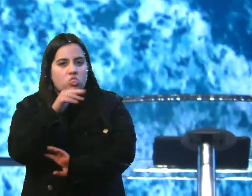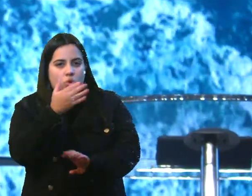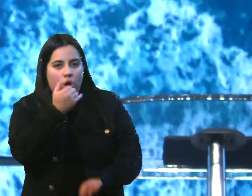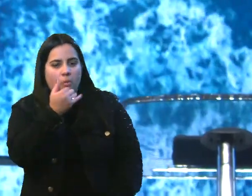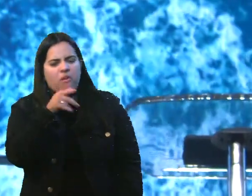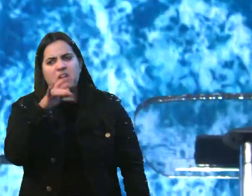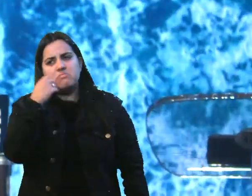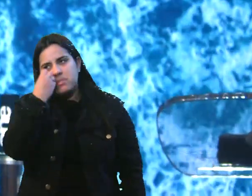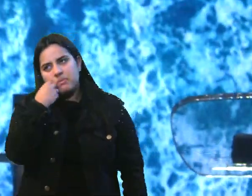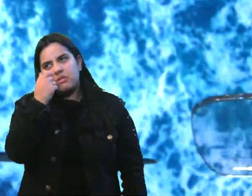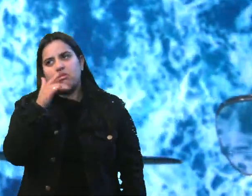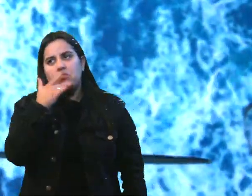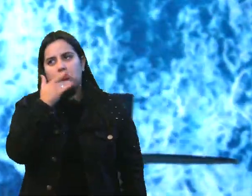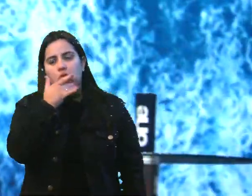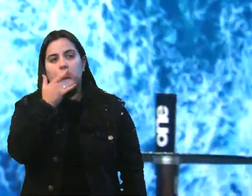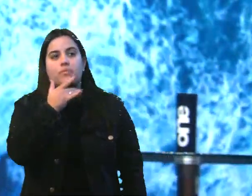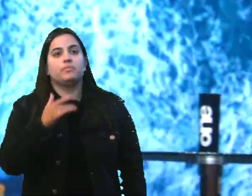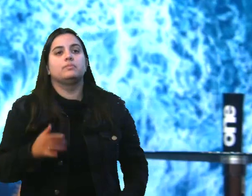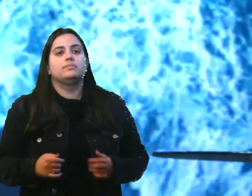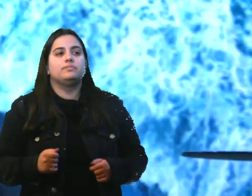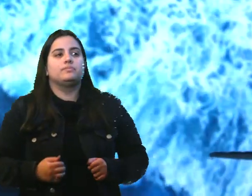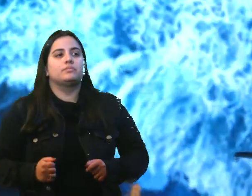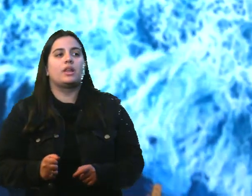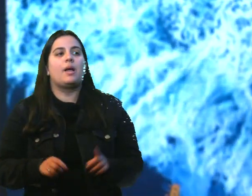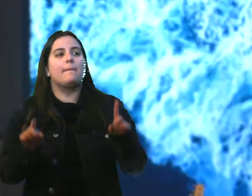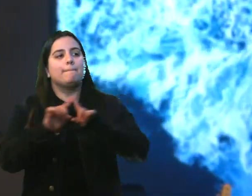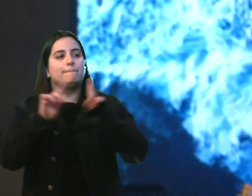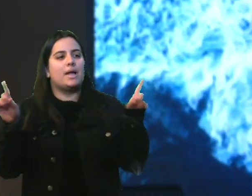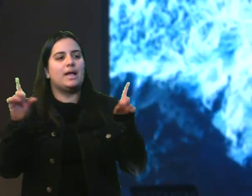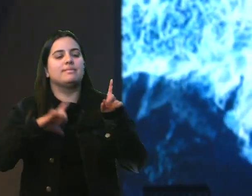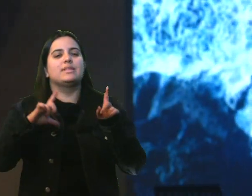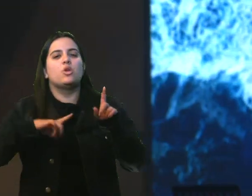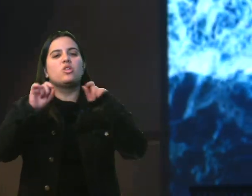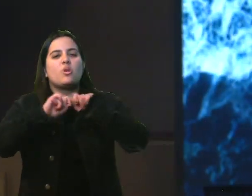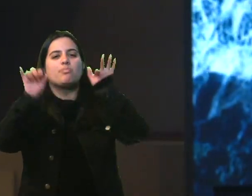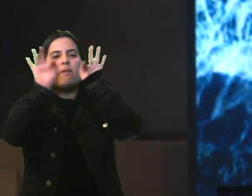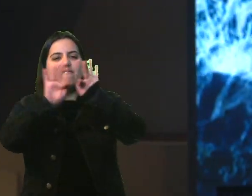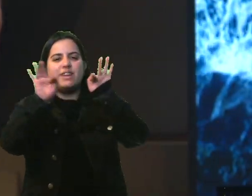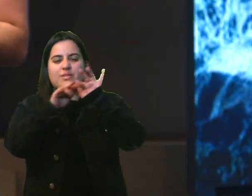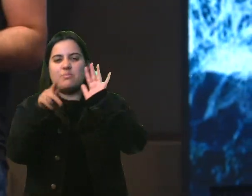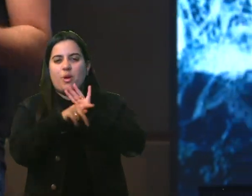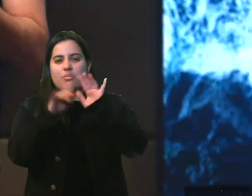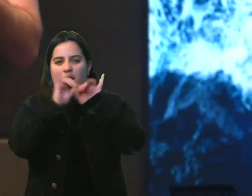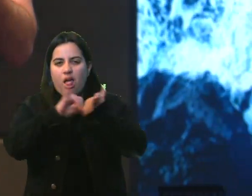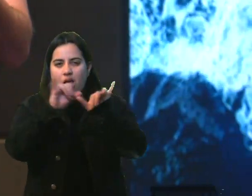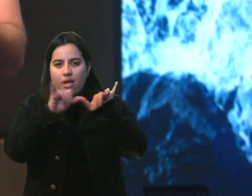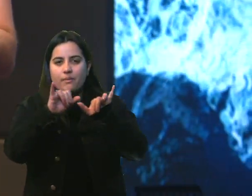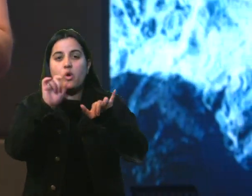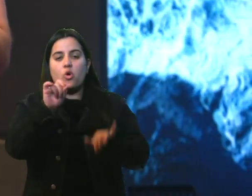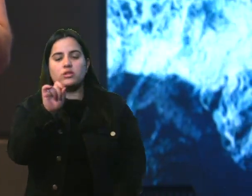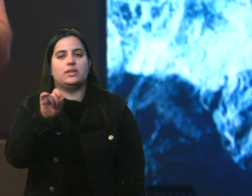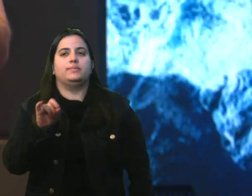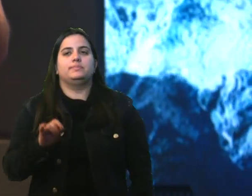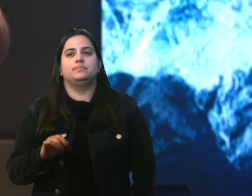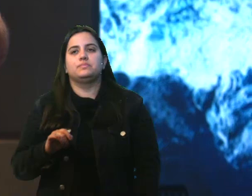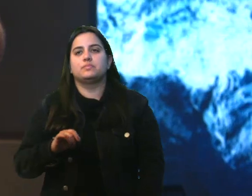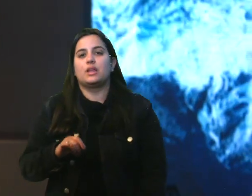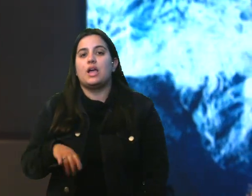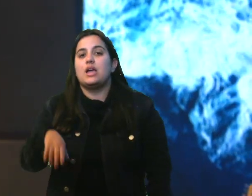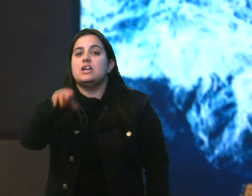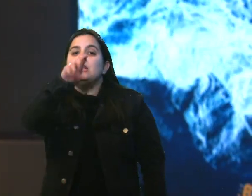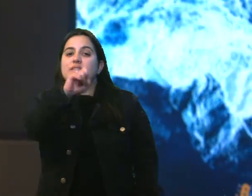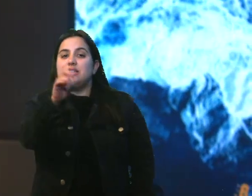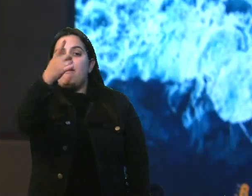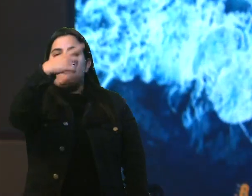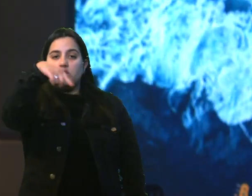gostoso. Mas existe um ditado que diz: quem planta